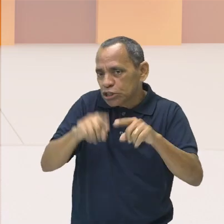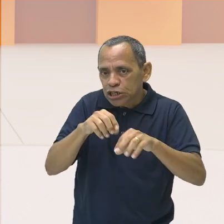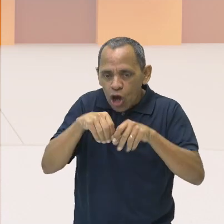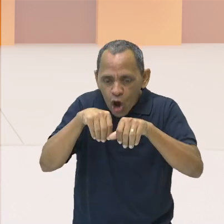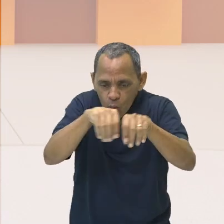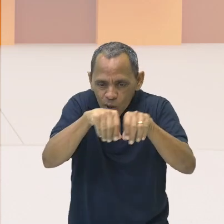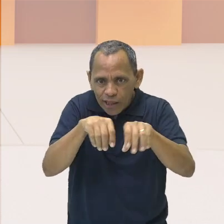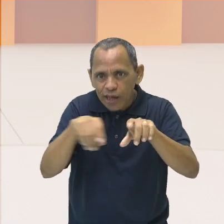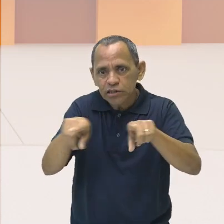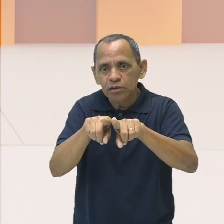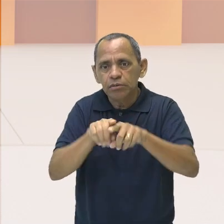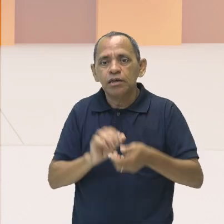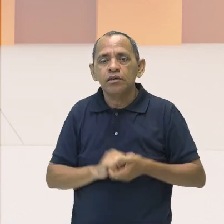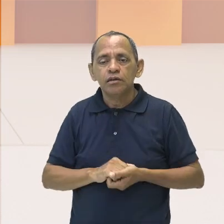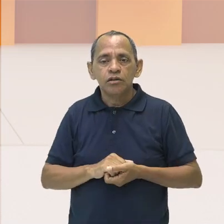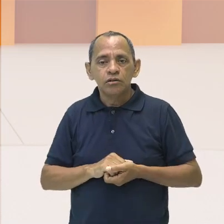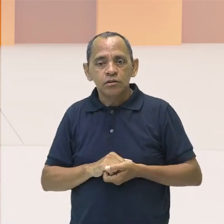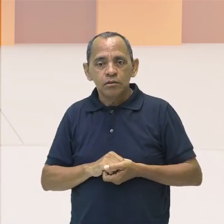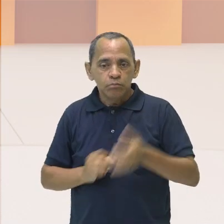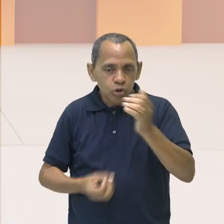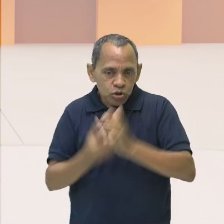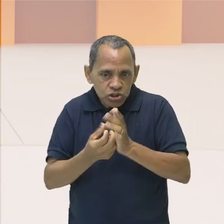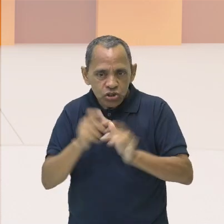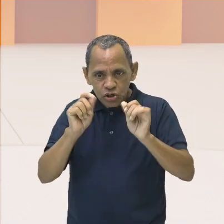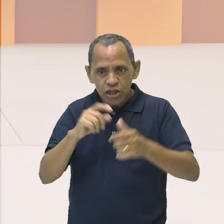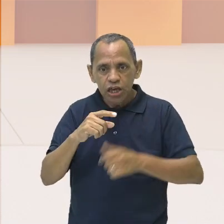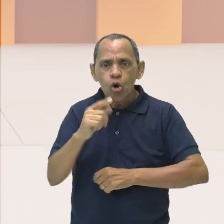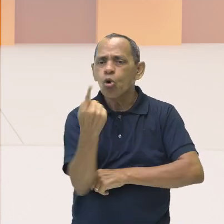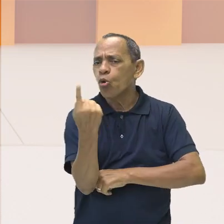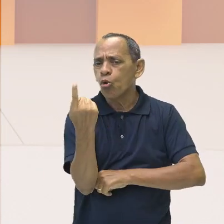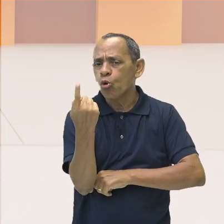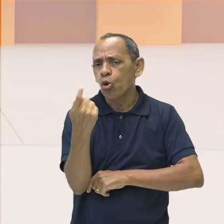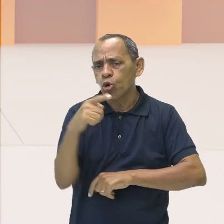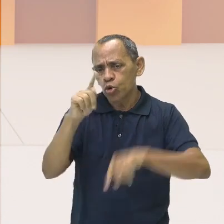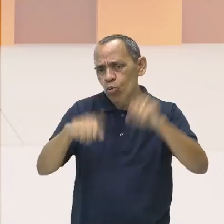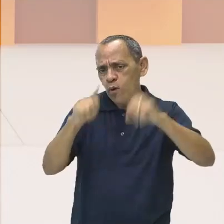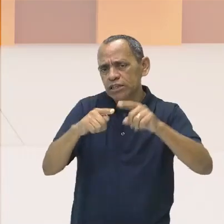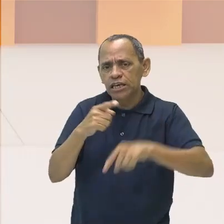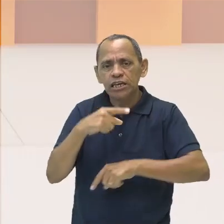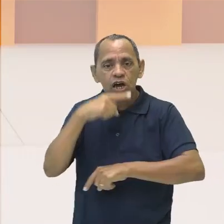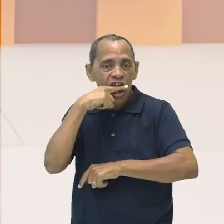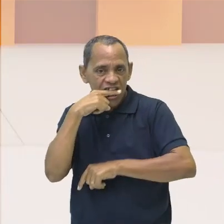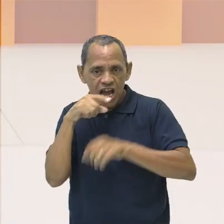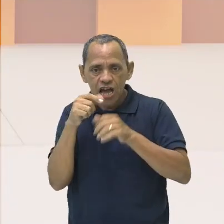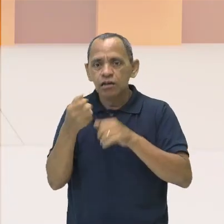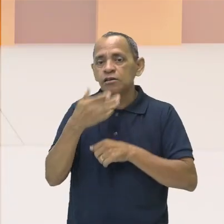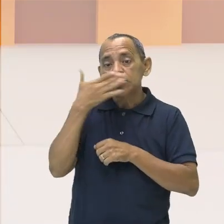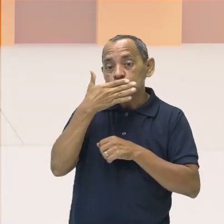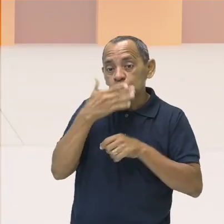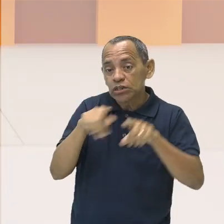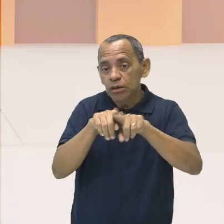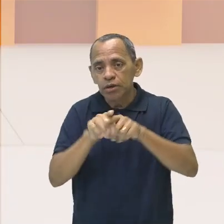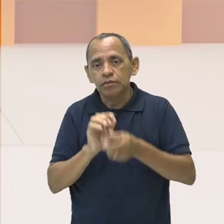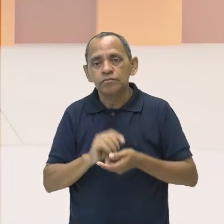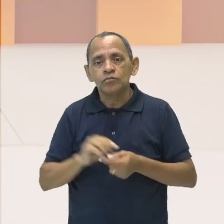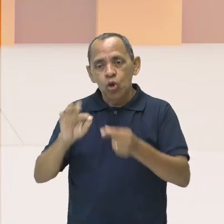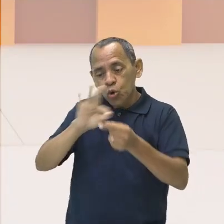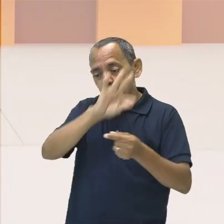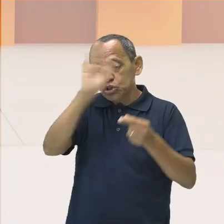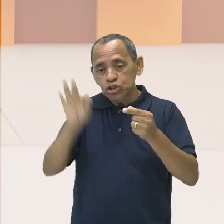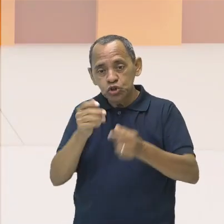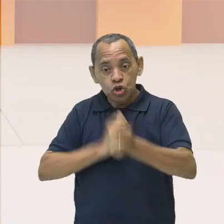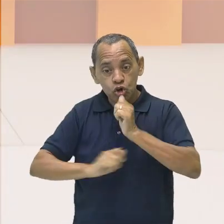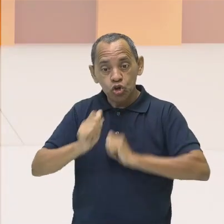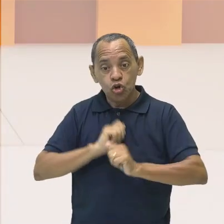era justamente a cana-de-açúcar. O outro produto também, outro ciclo econômico que merece destaque e